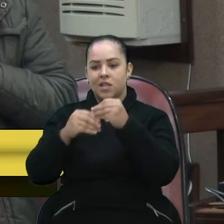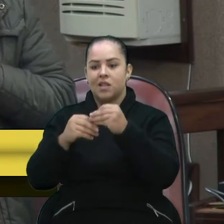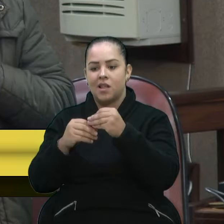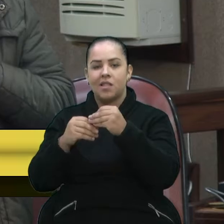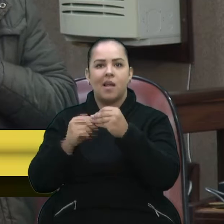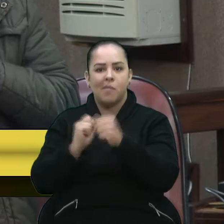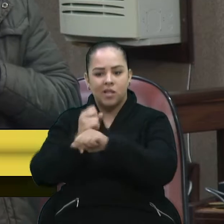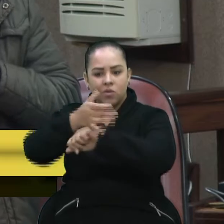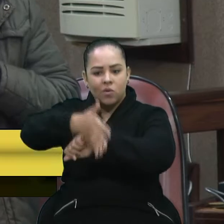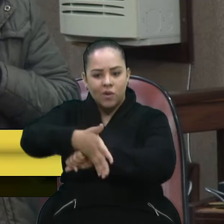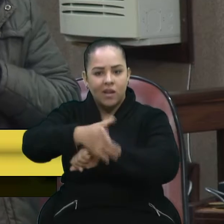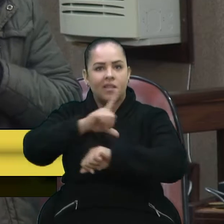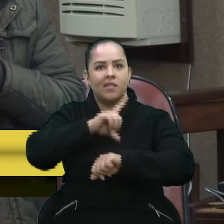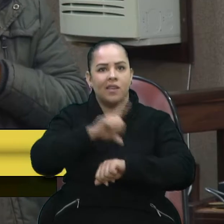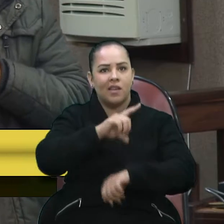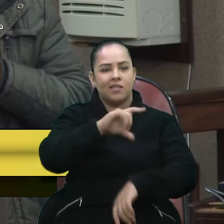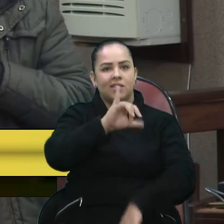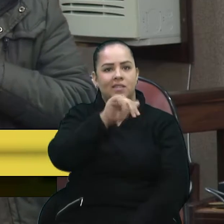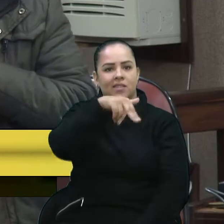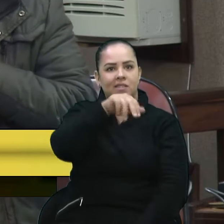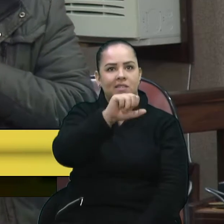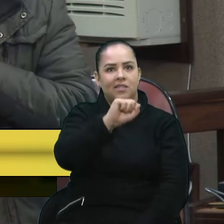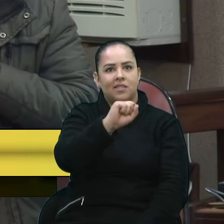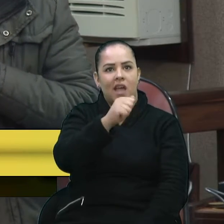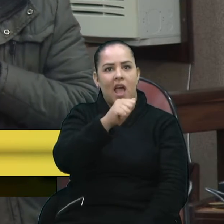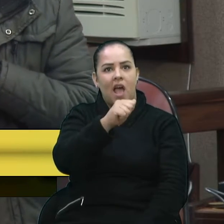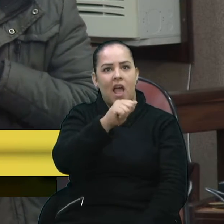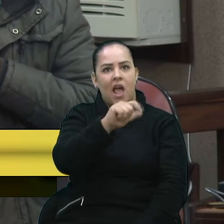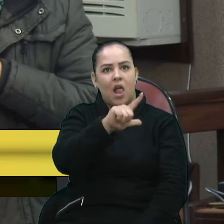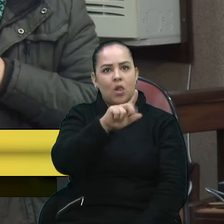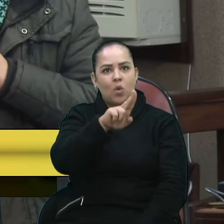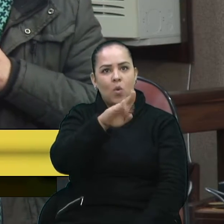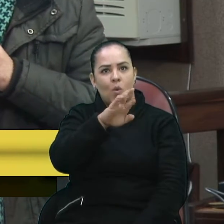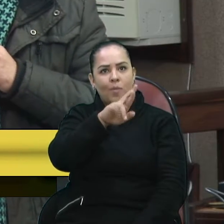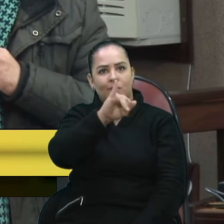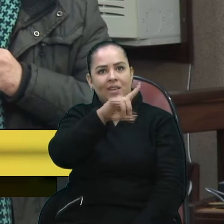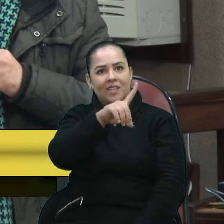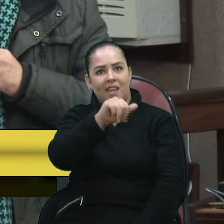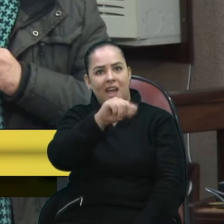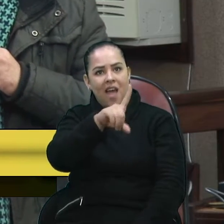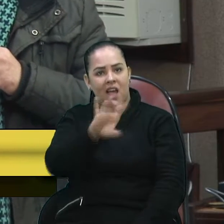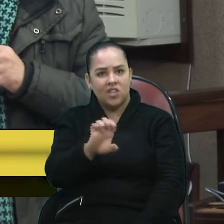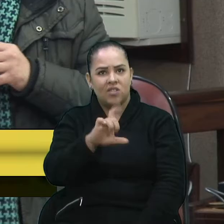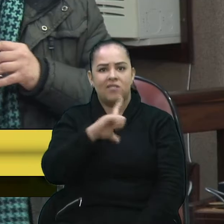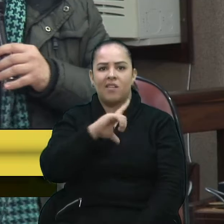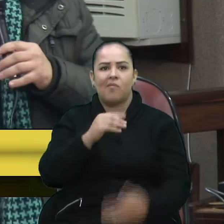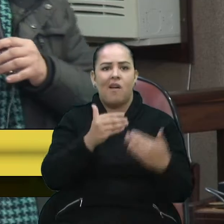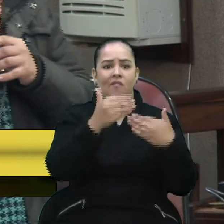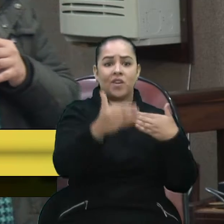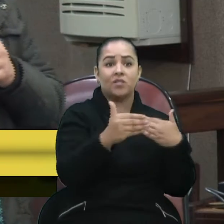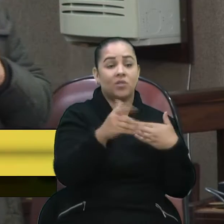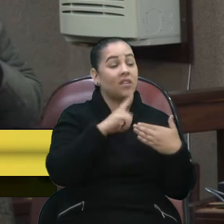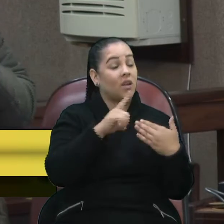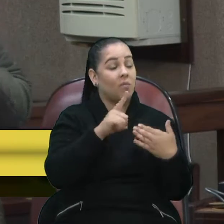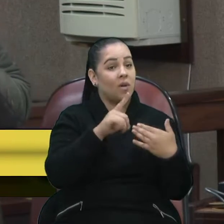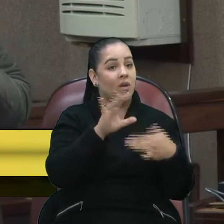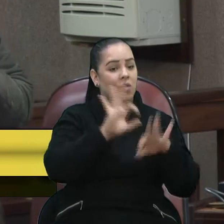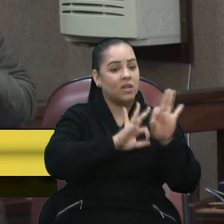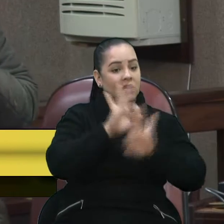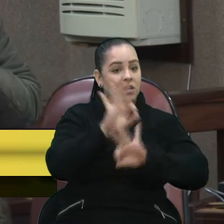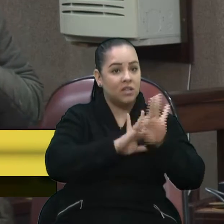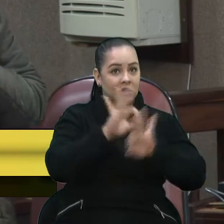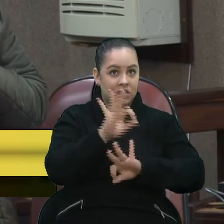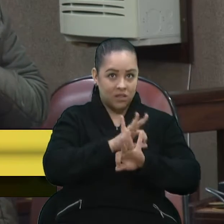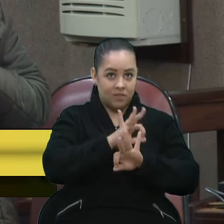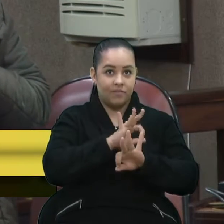insalubridade, tinha avanços, Isso é coisa que a gente pode discutir numa reforma administrativa. Agora, a vereadora, a sua filha que está se